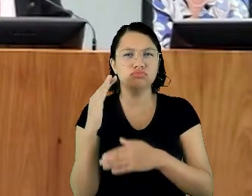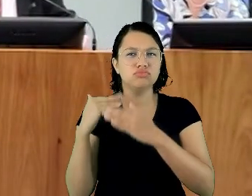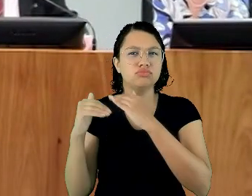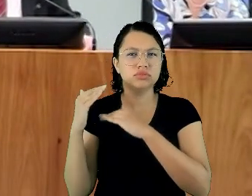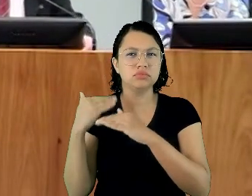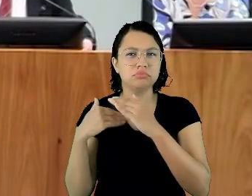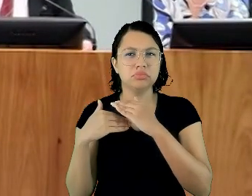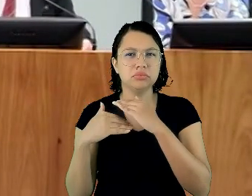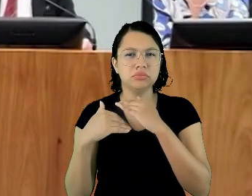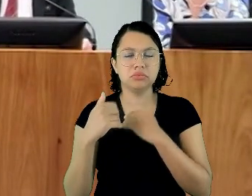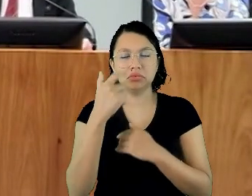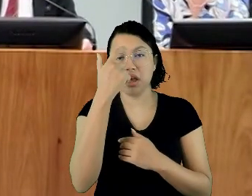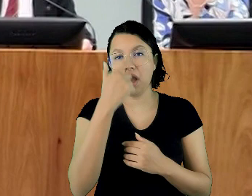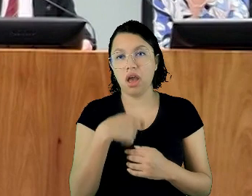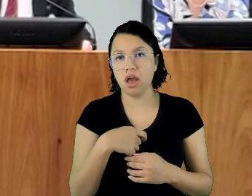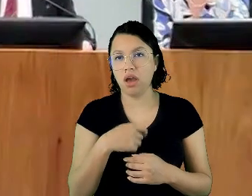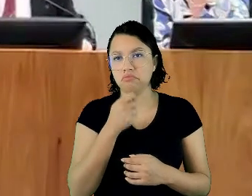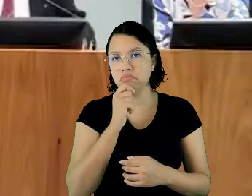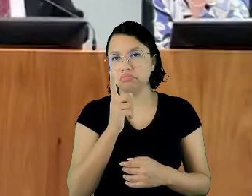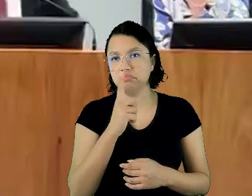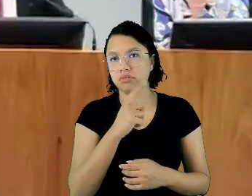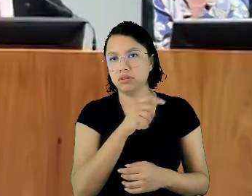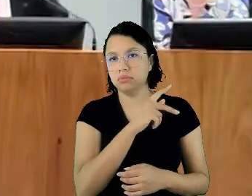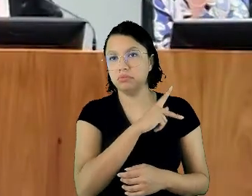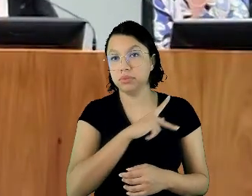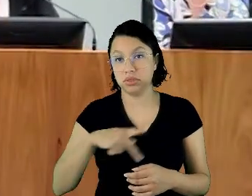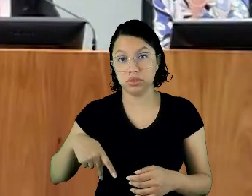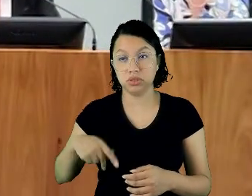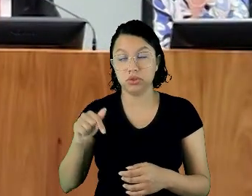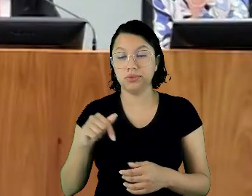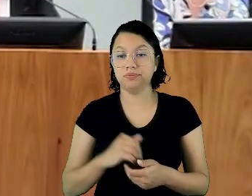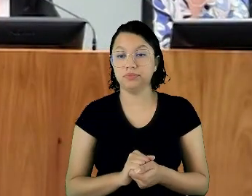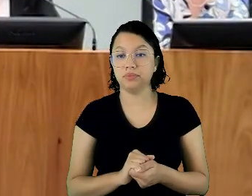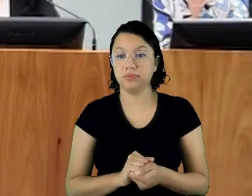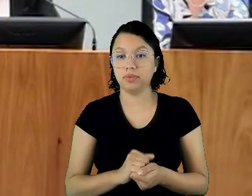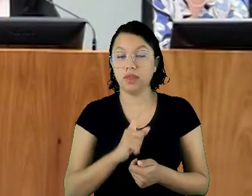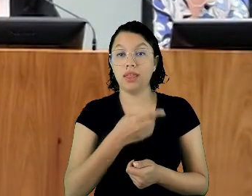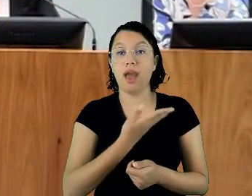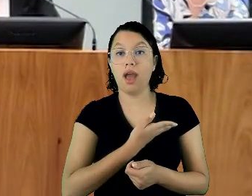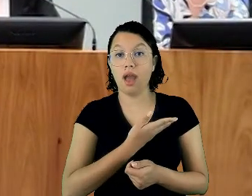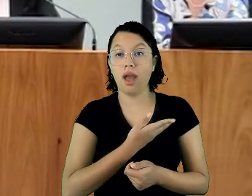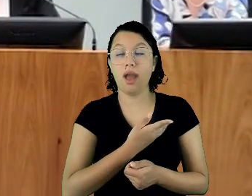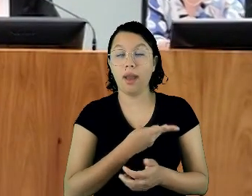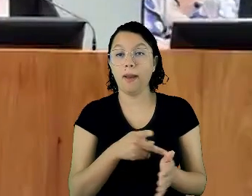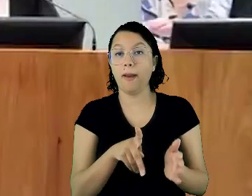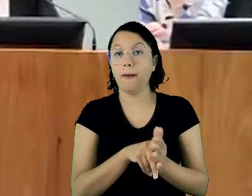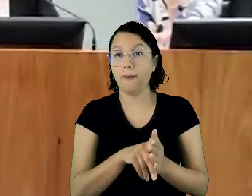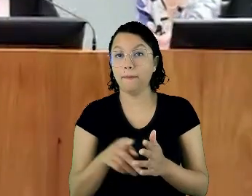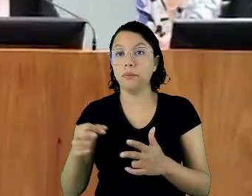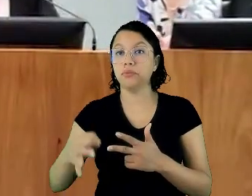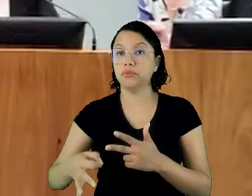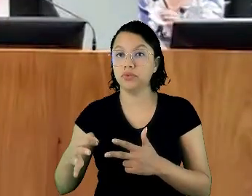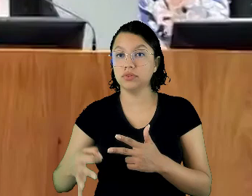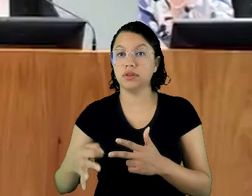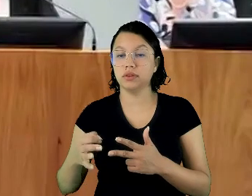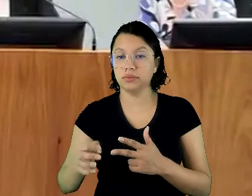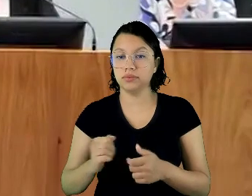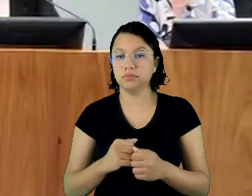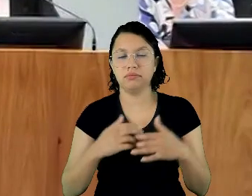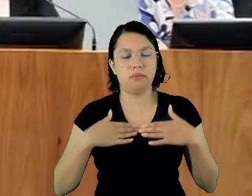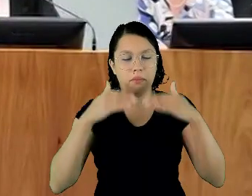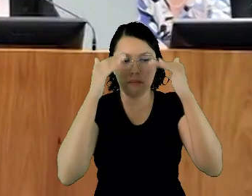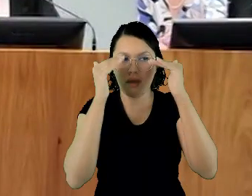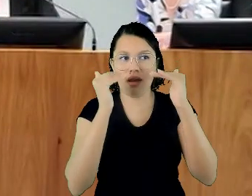presidência, e ele é alguém amigo do judiciário. Isso, em primeiro lugar, para nós é uma honra e uma